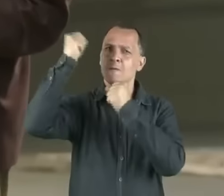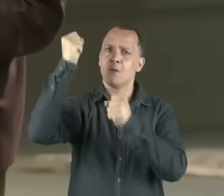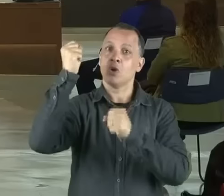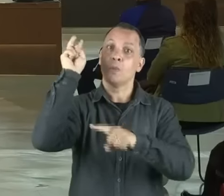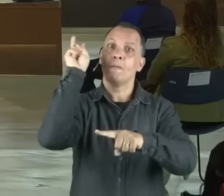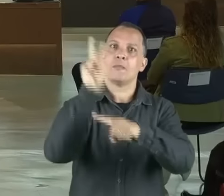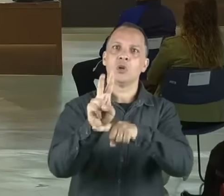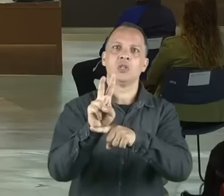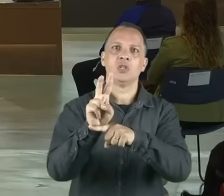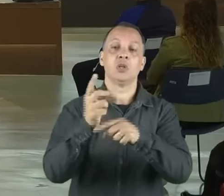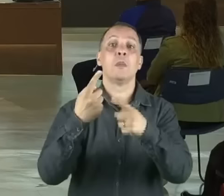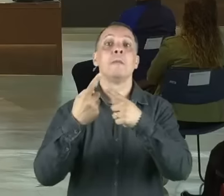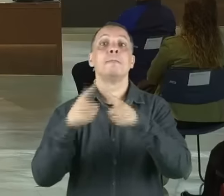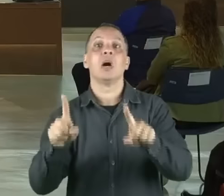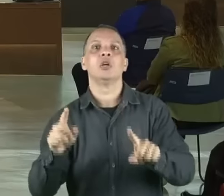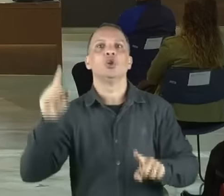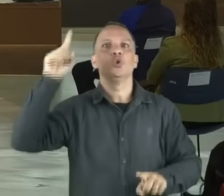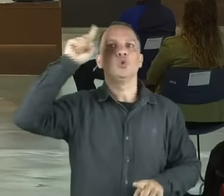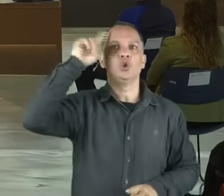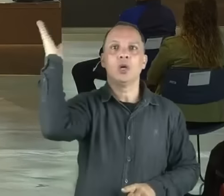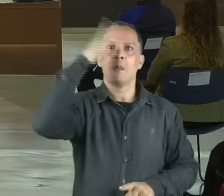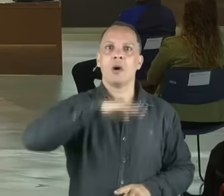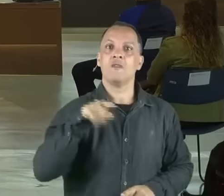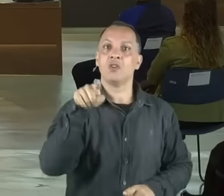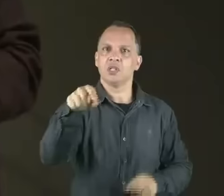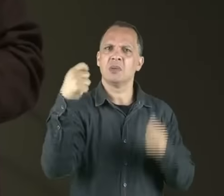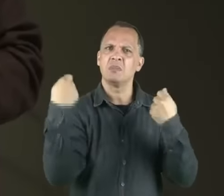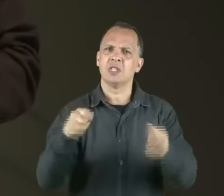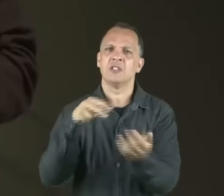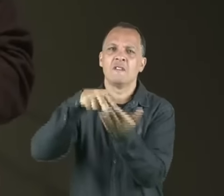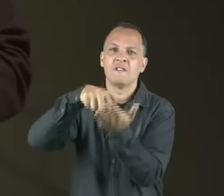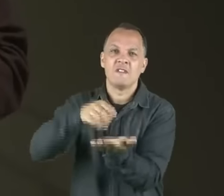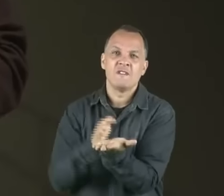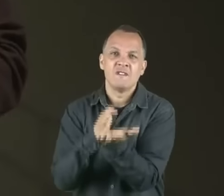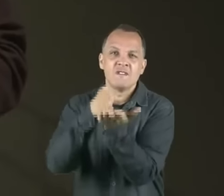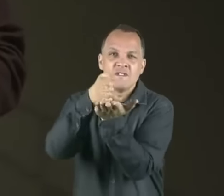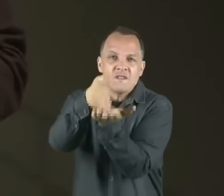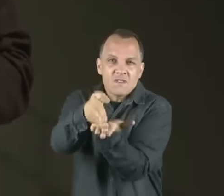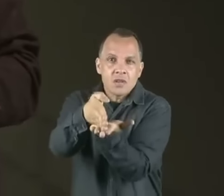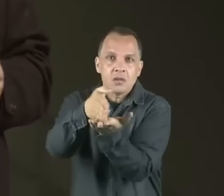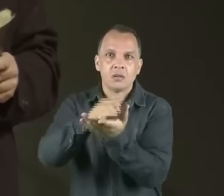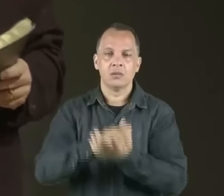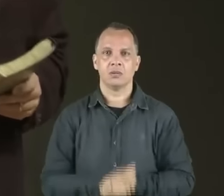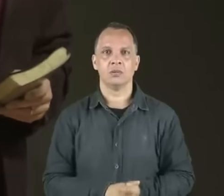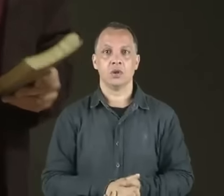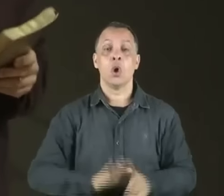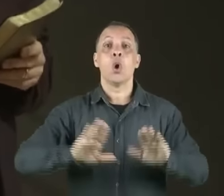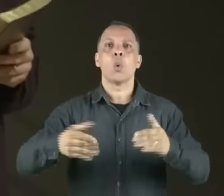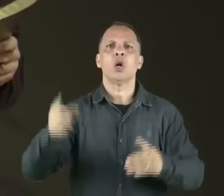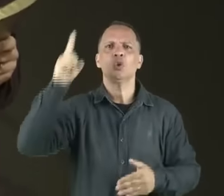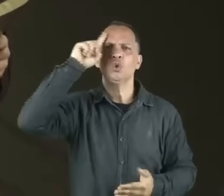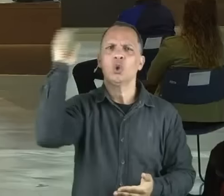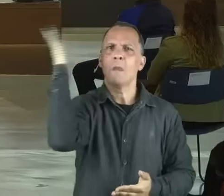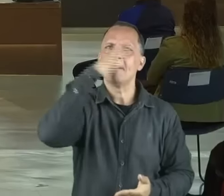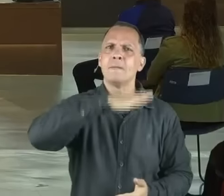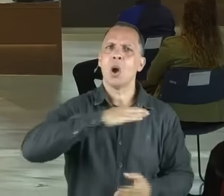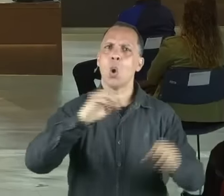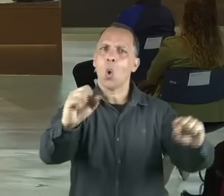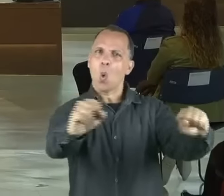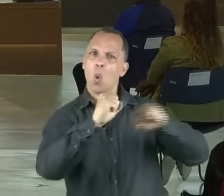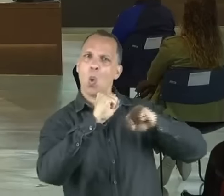os males dos dias mas existe o dia mal nesse dia mal